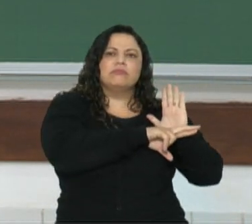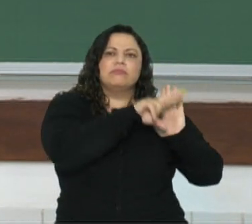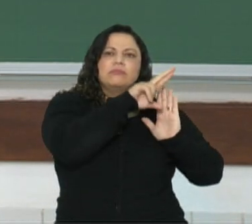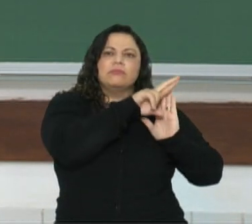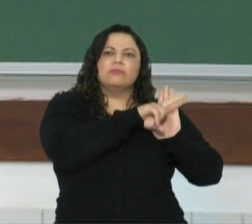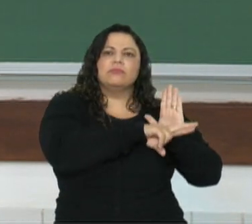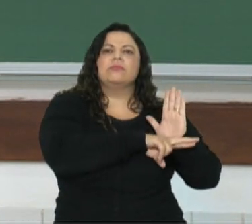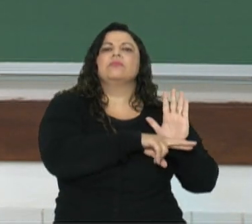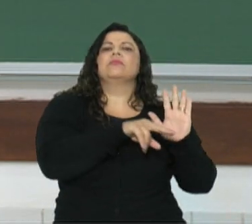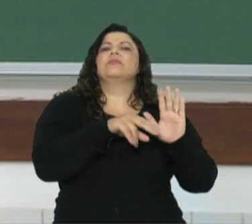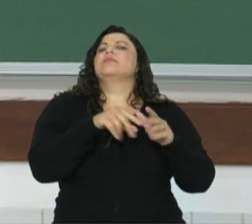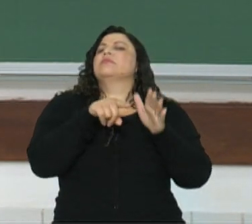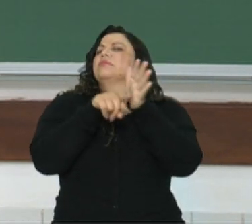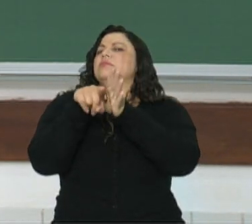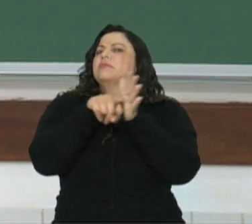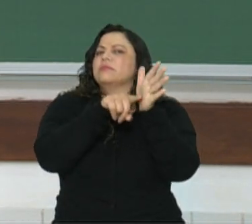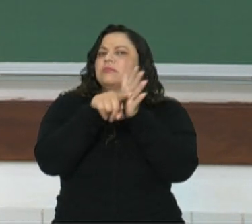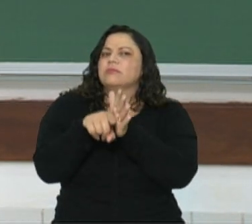coloca